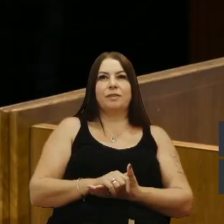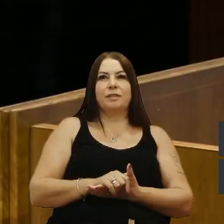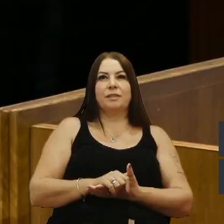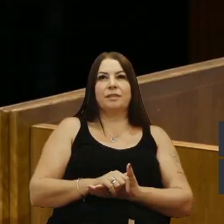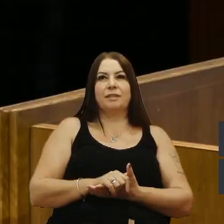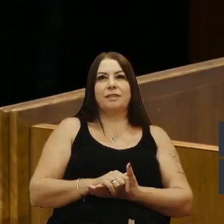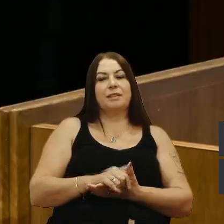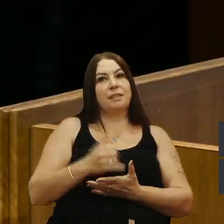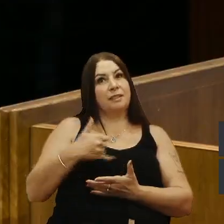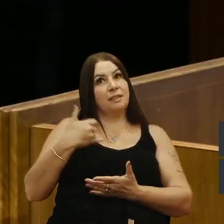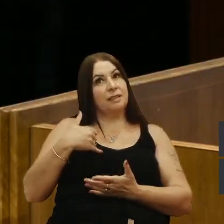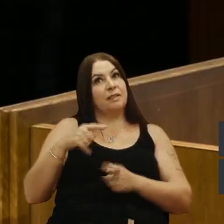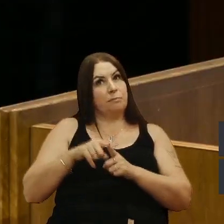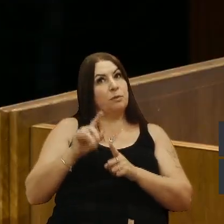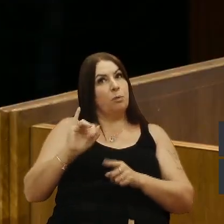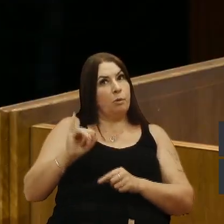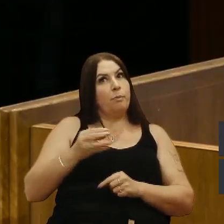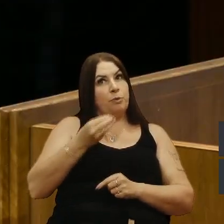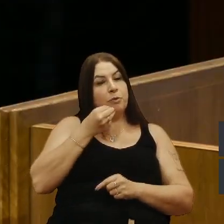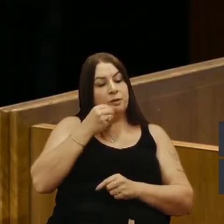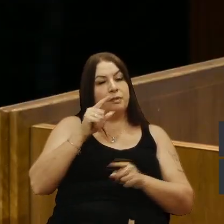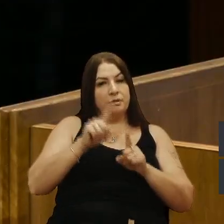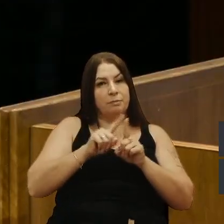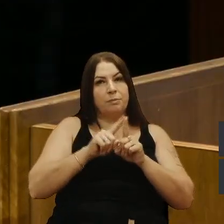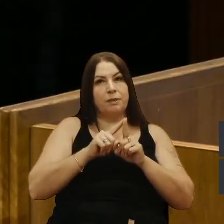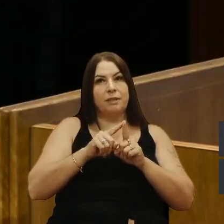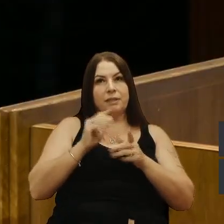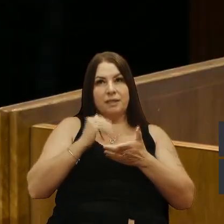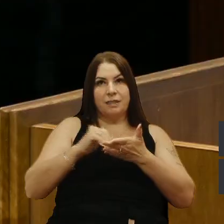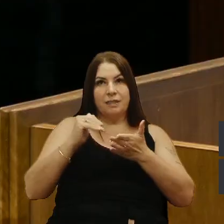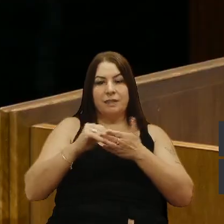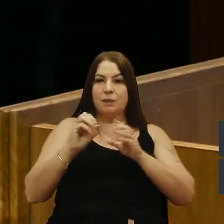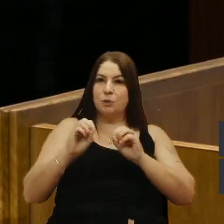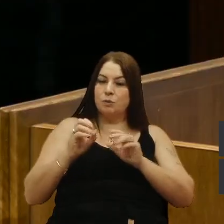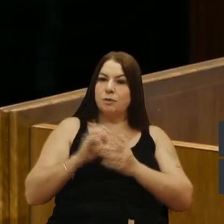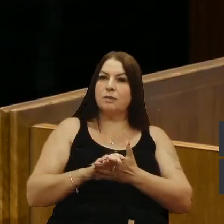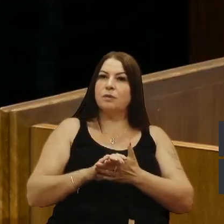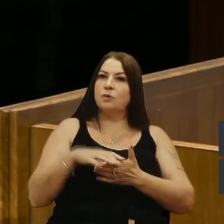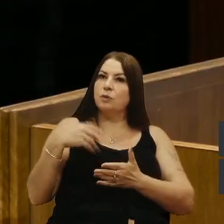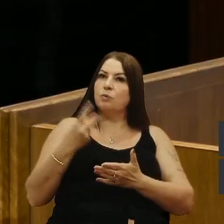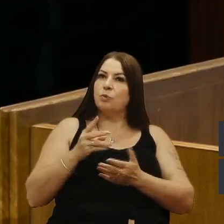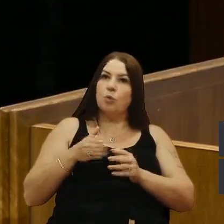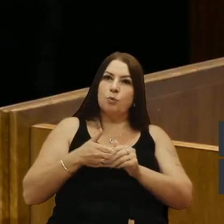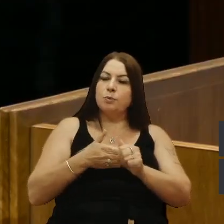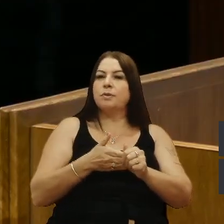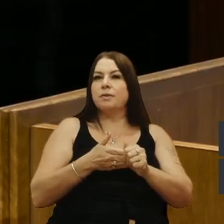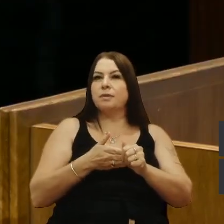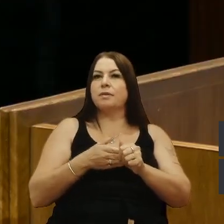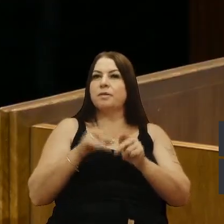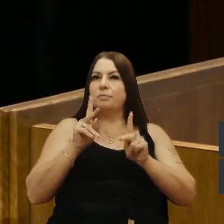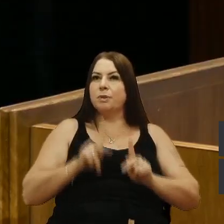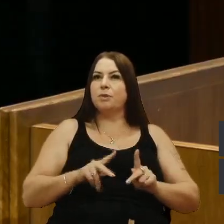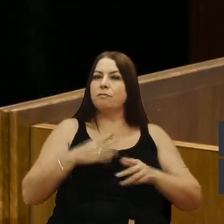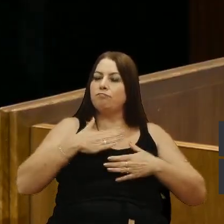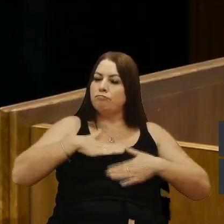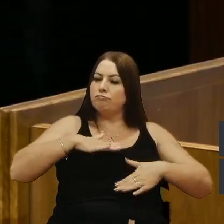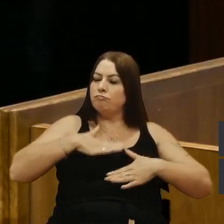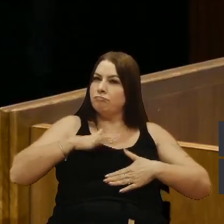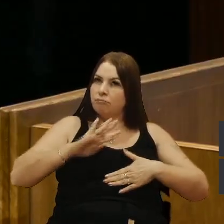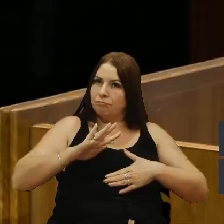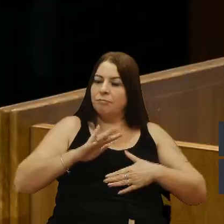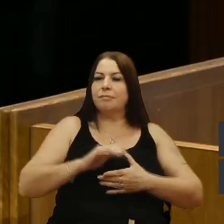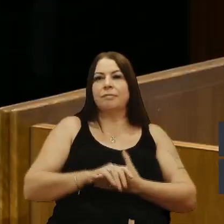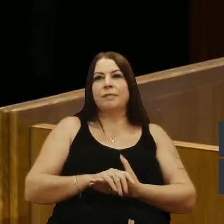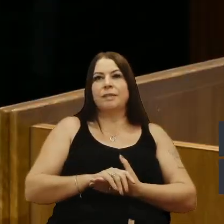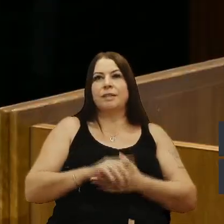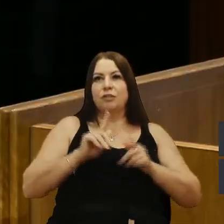cronológica, inclusive, já tivemos a oportunidade de ser secretário de Educação. Nós vamos conduzir e as pessoas fiquem tranquilas que